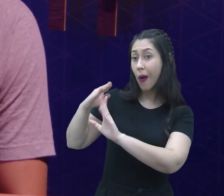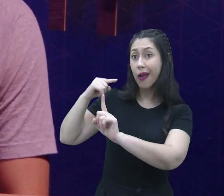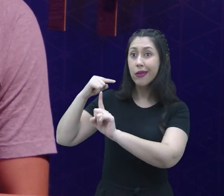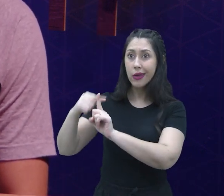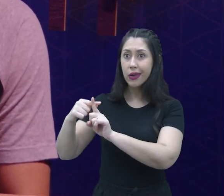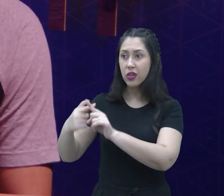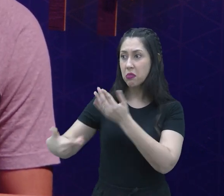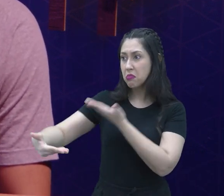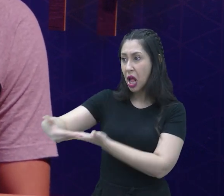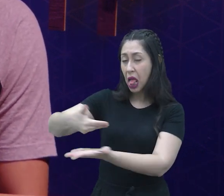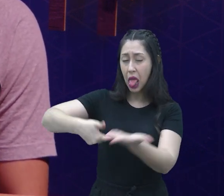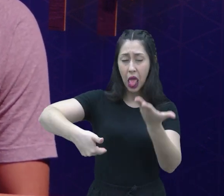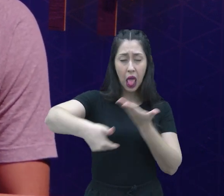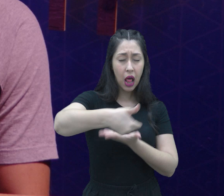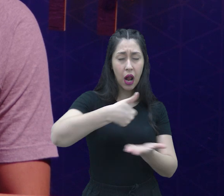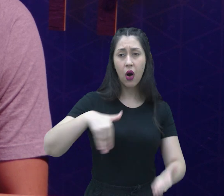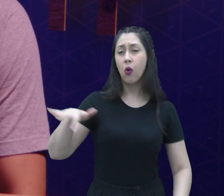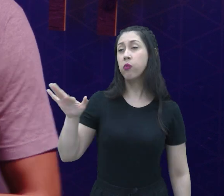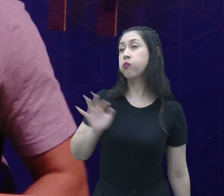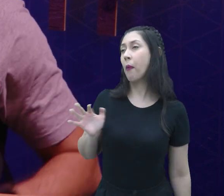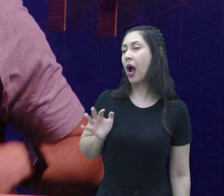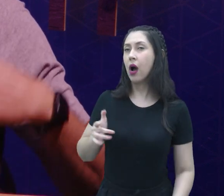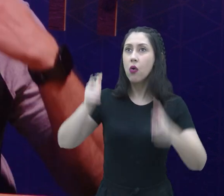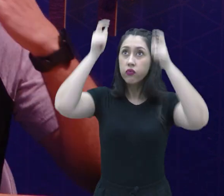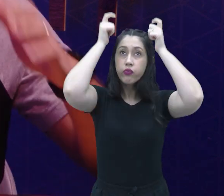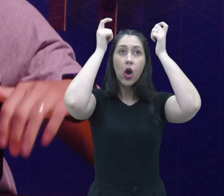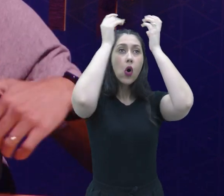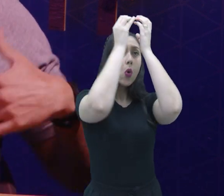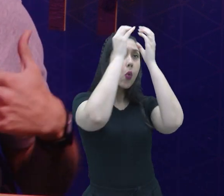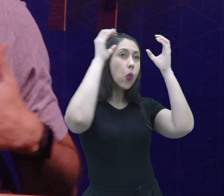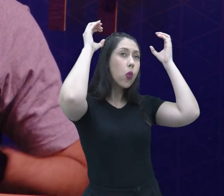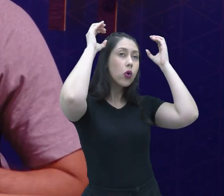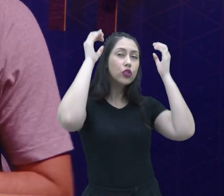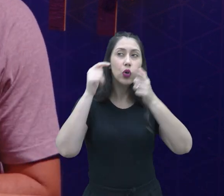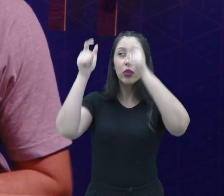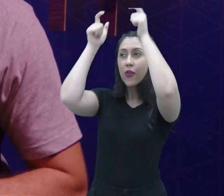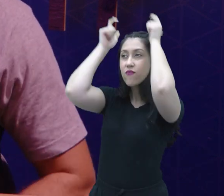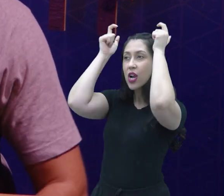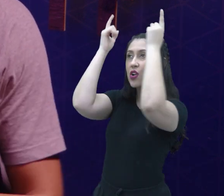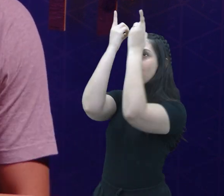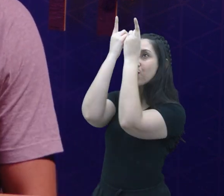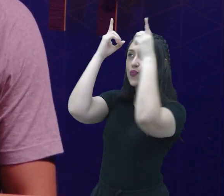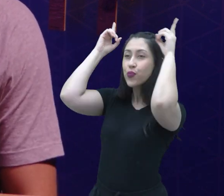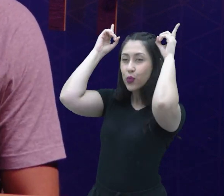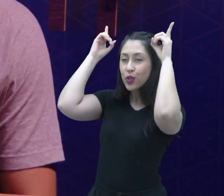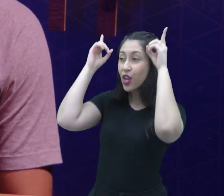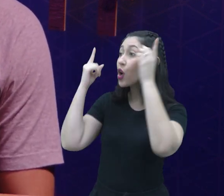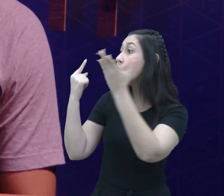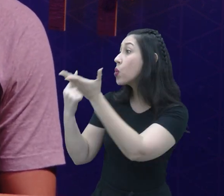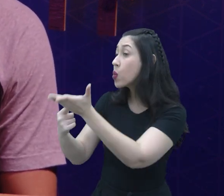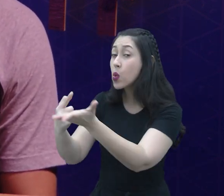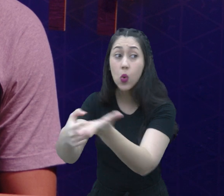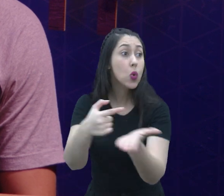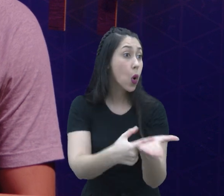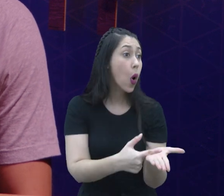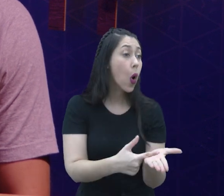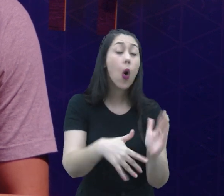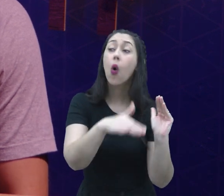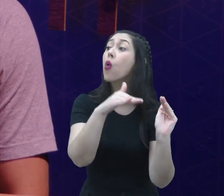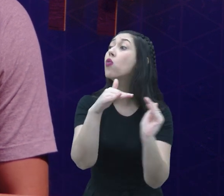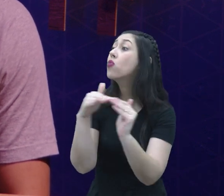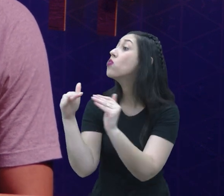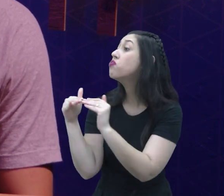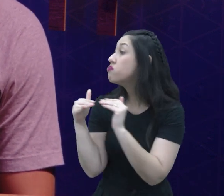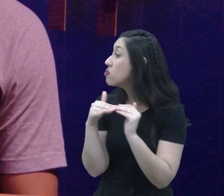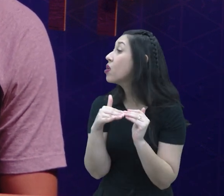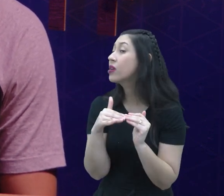com os mais influentes, então os condes, os duques e tudo mais. E se tava de boa para todo mundo, o que